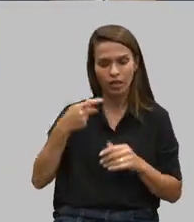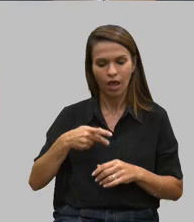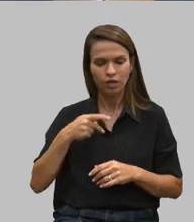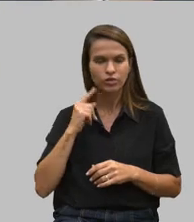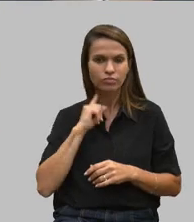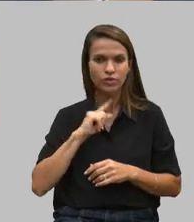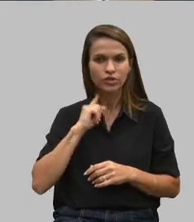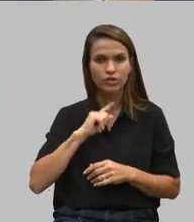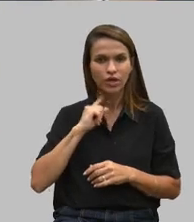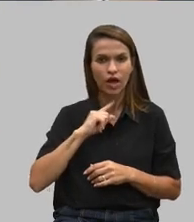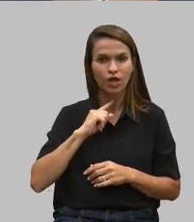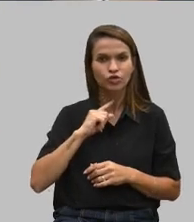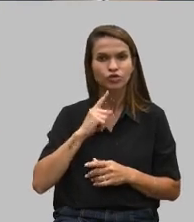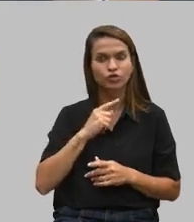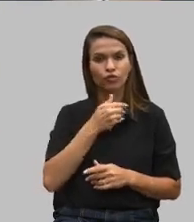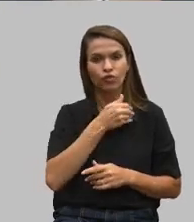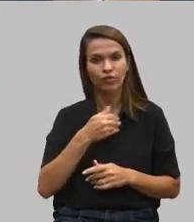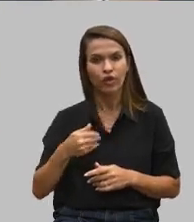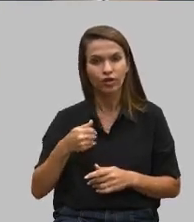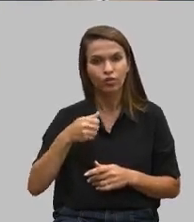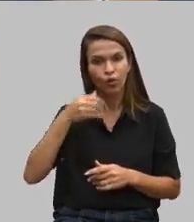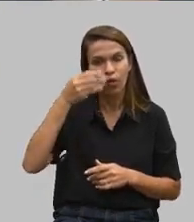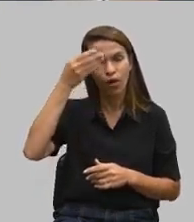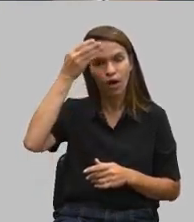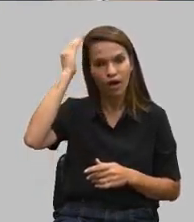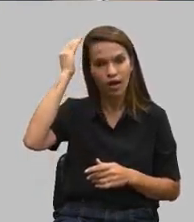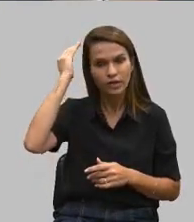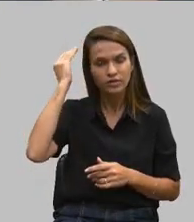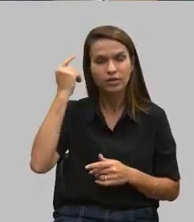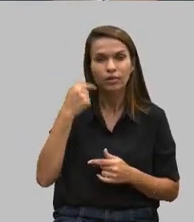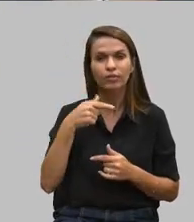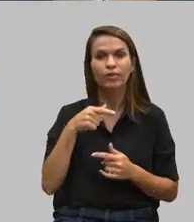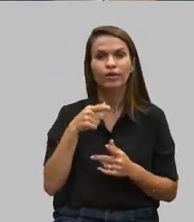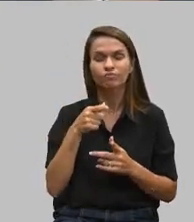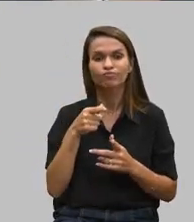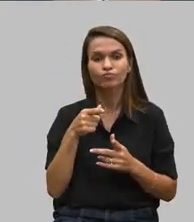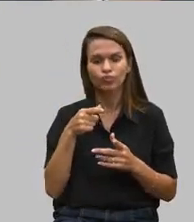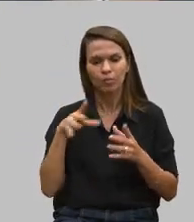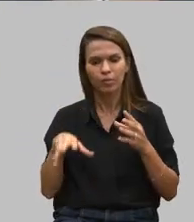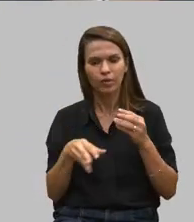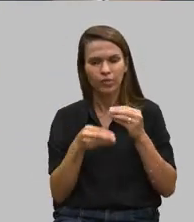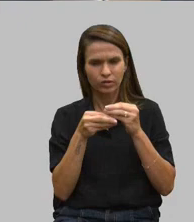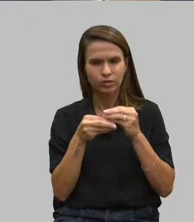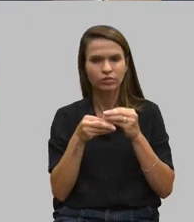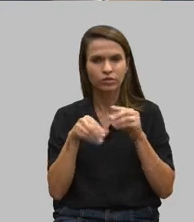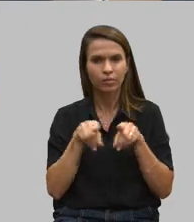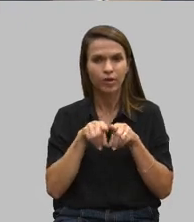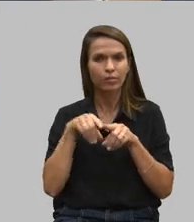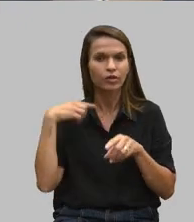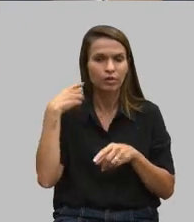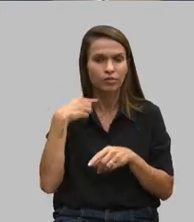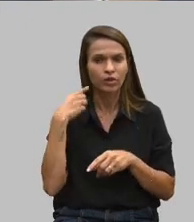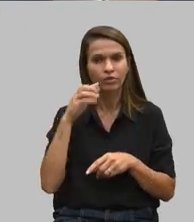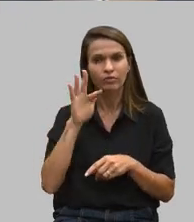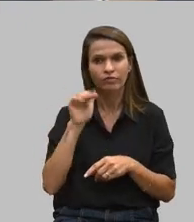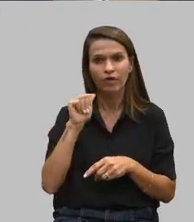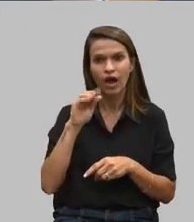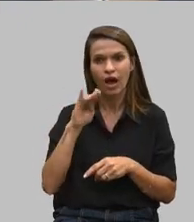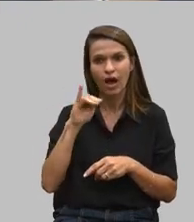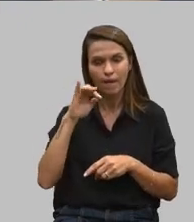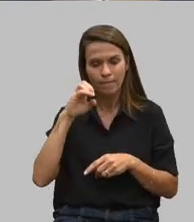implementado pelo secretário Igo e pelo secretário Fábio baquer né que a gente fica muito